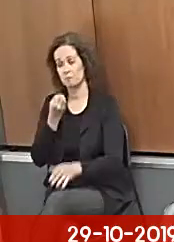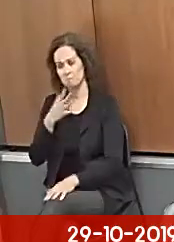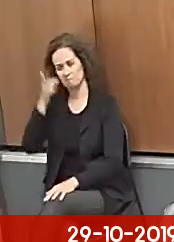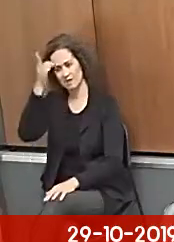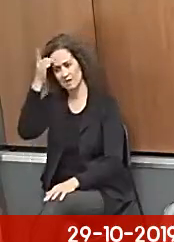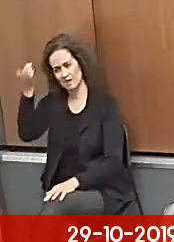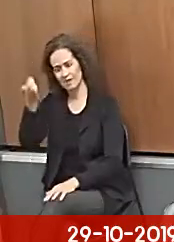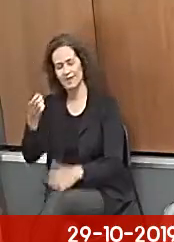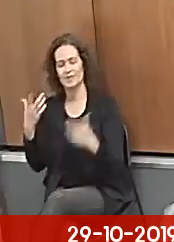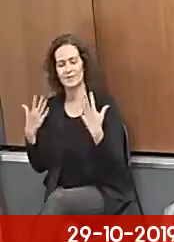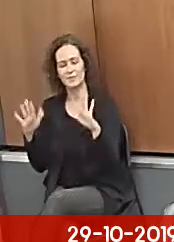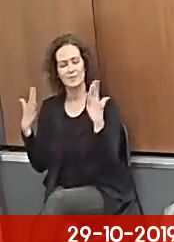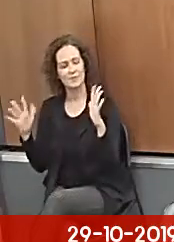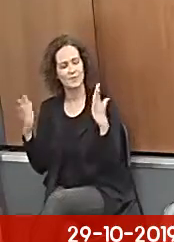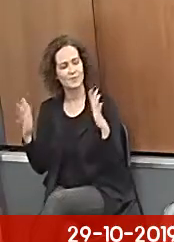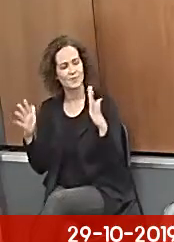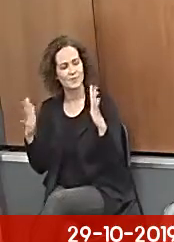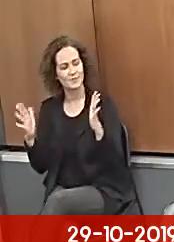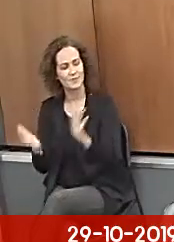obrigado.